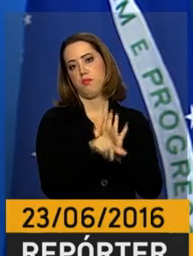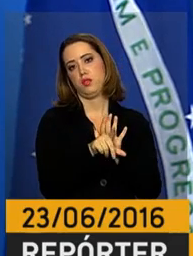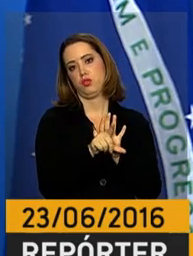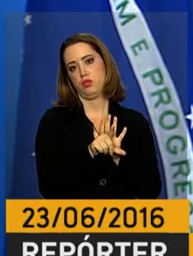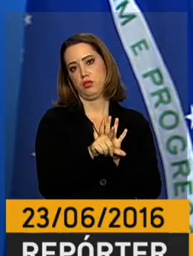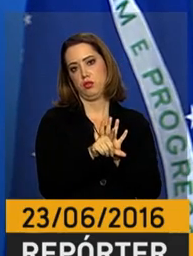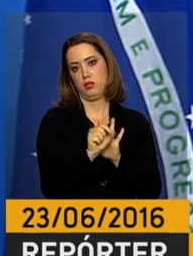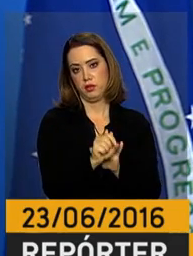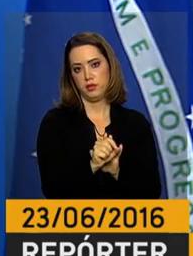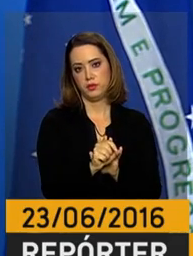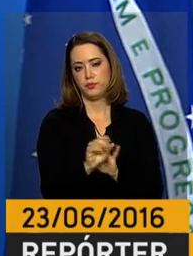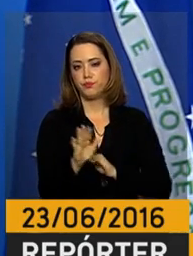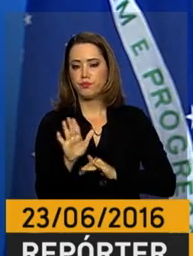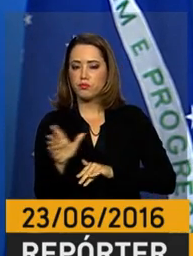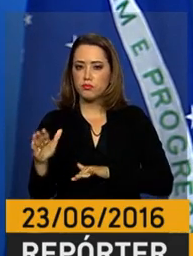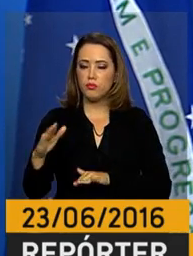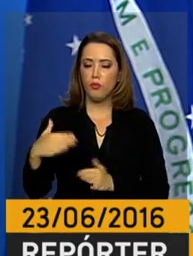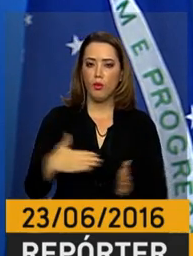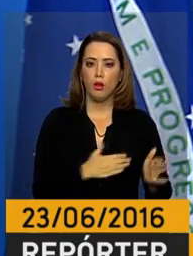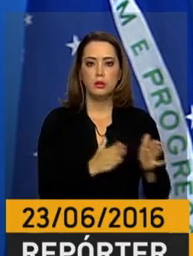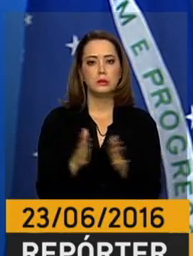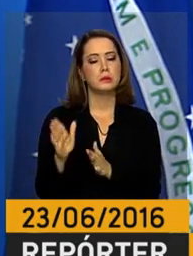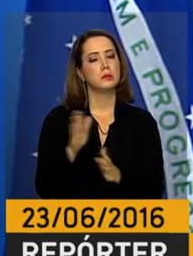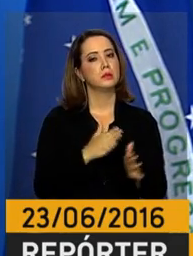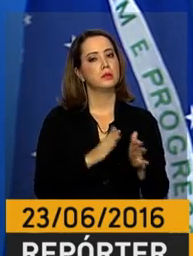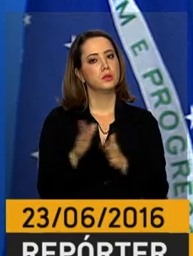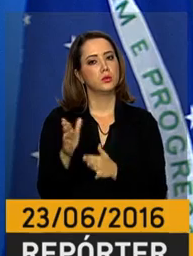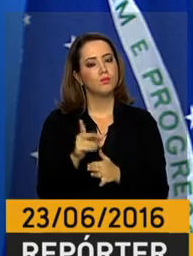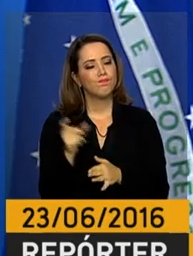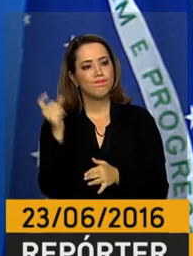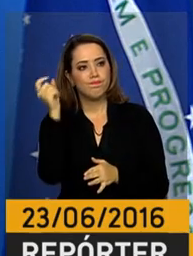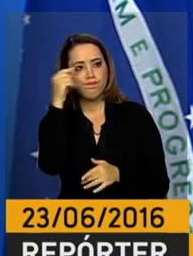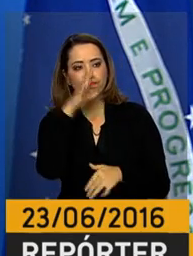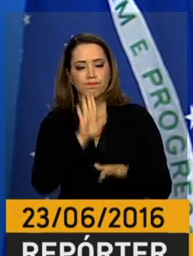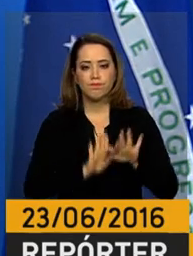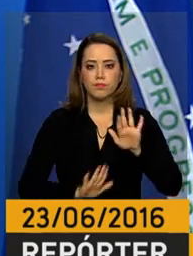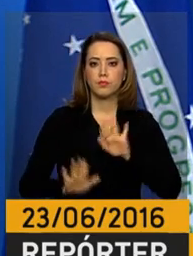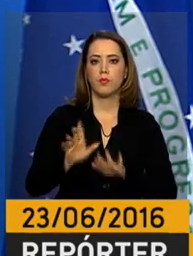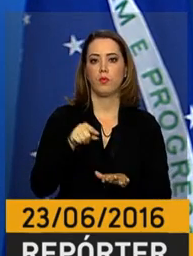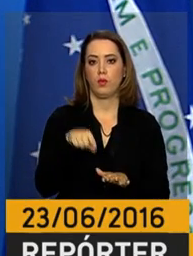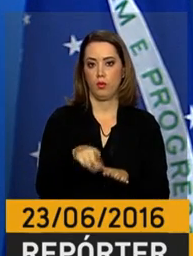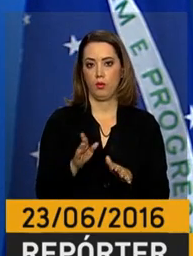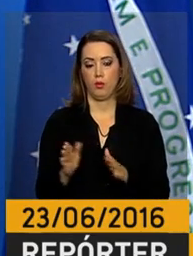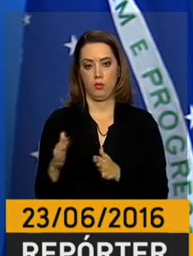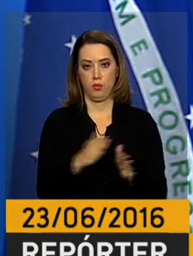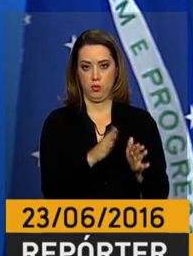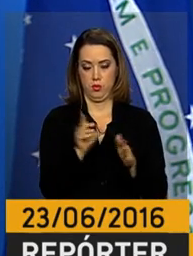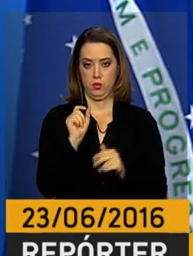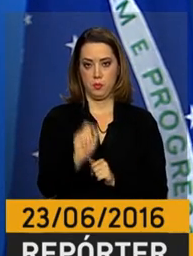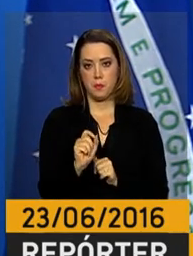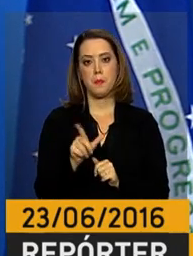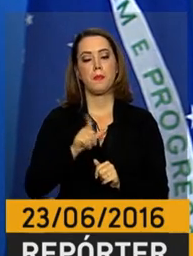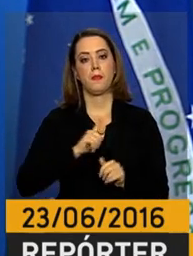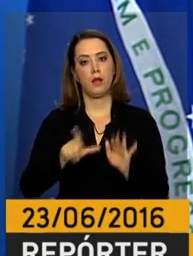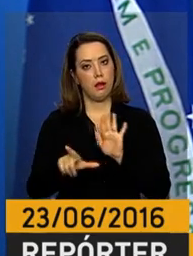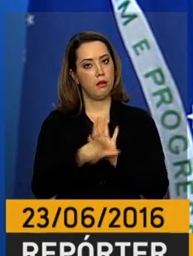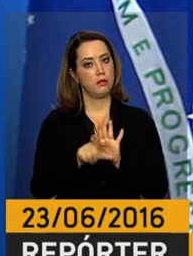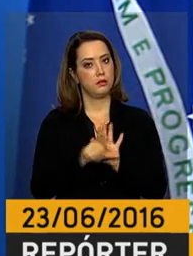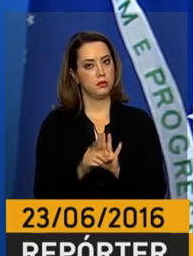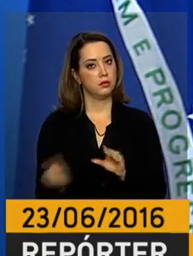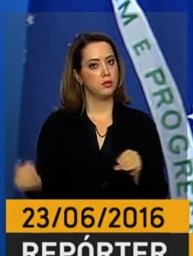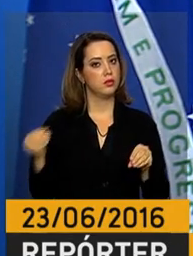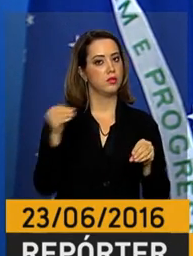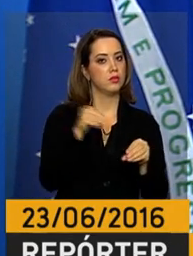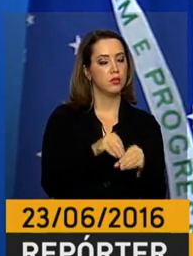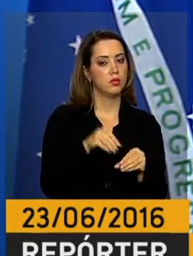delicado caminho porque trafega a nova lei do mandado de injunção a lei incorpora soluções de